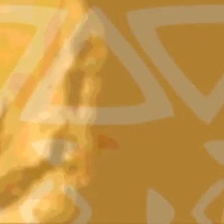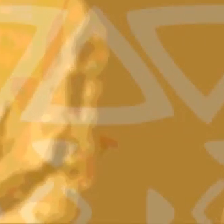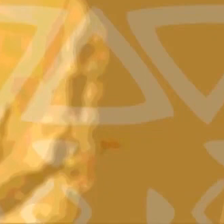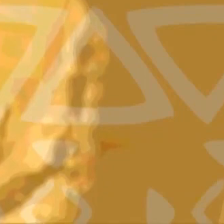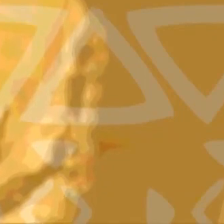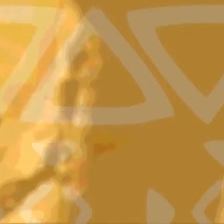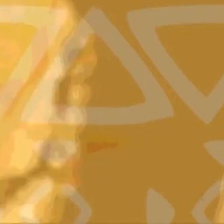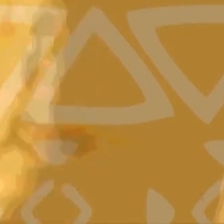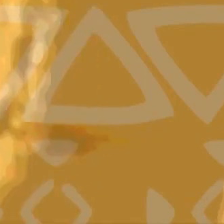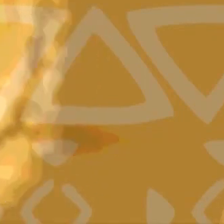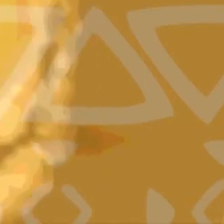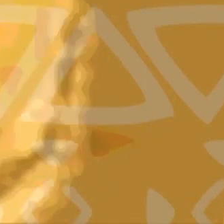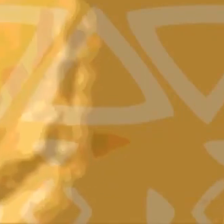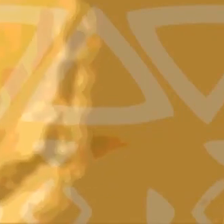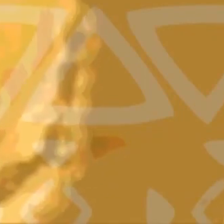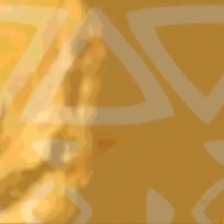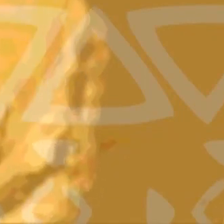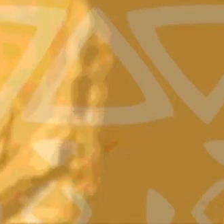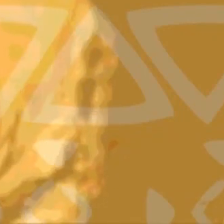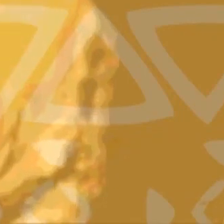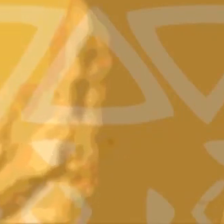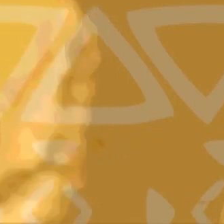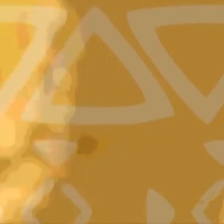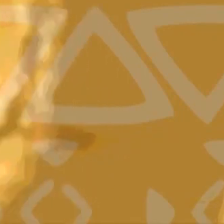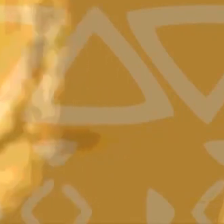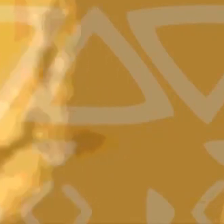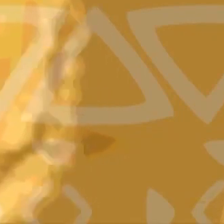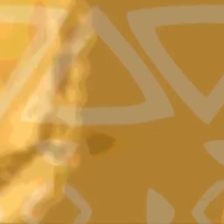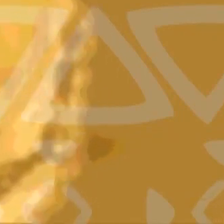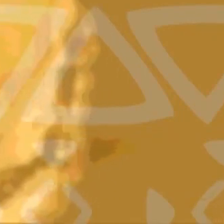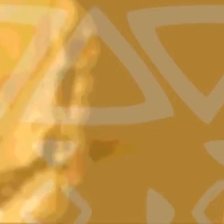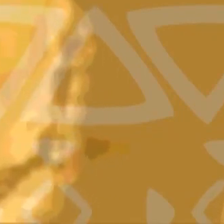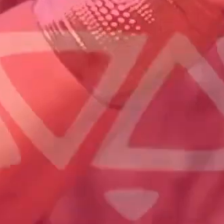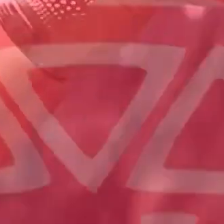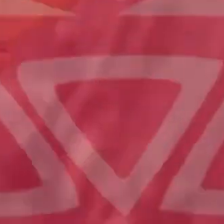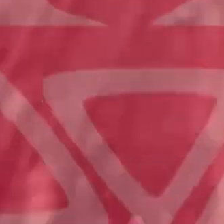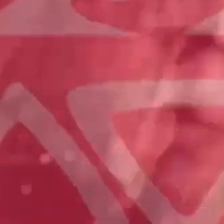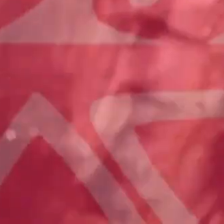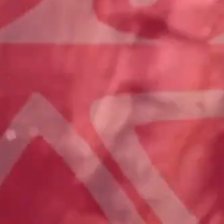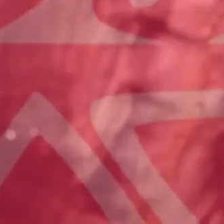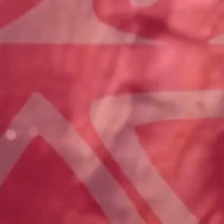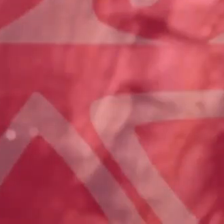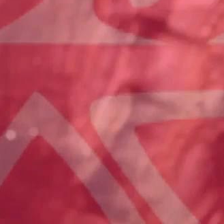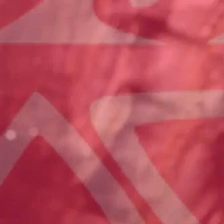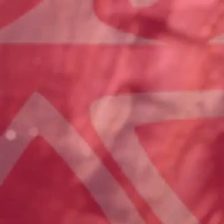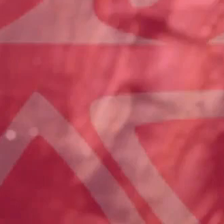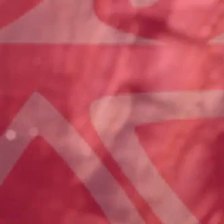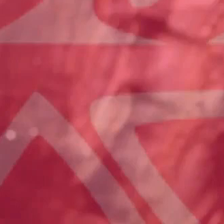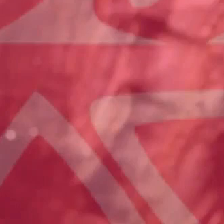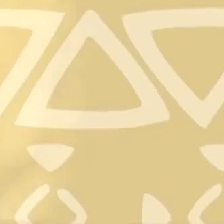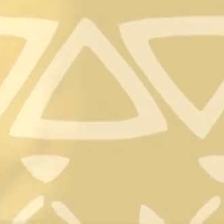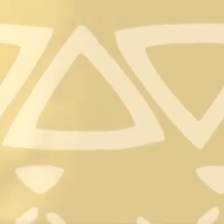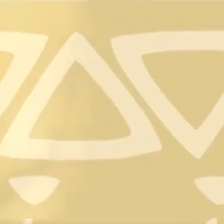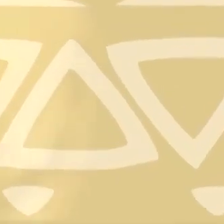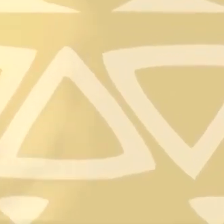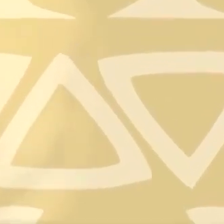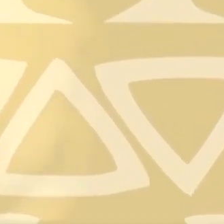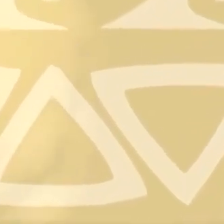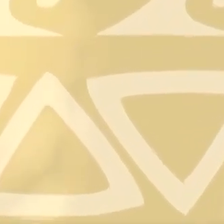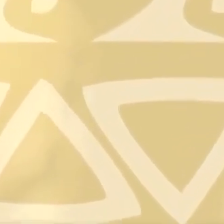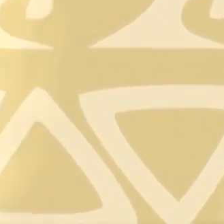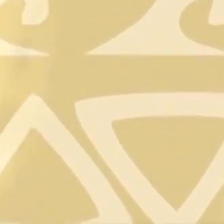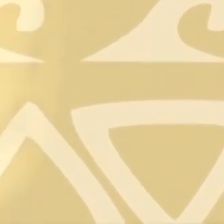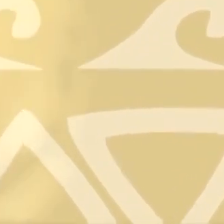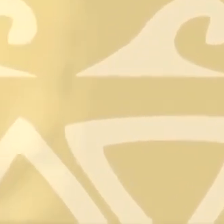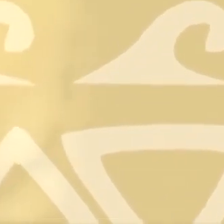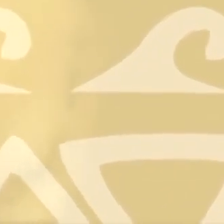agitam. A rodar os ilus ecoam ao suar. Salve todos os orixás. Os orgãs tocam pra embalar,